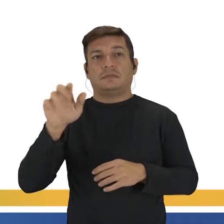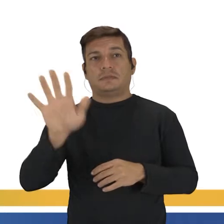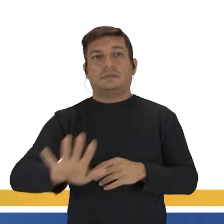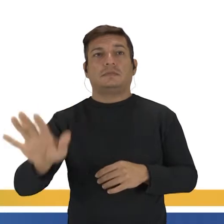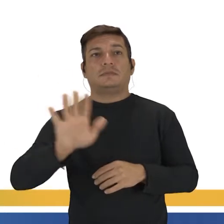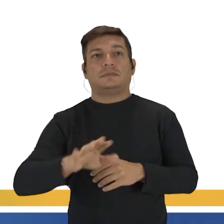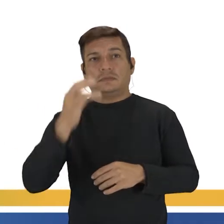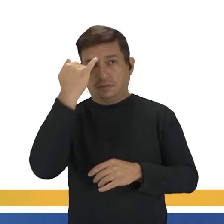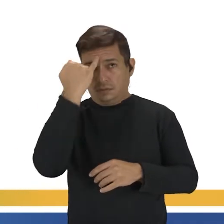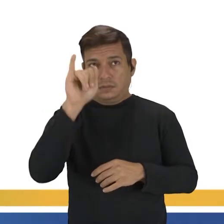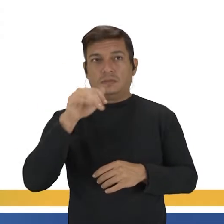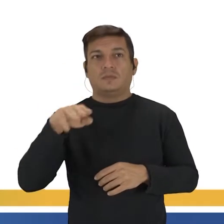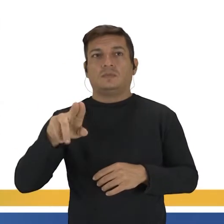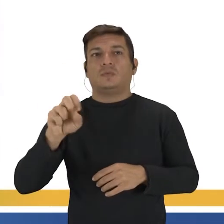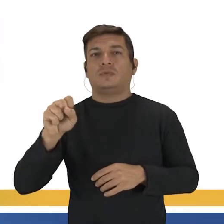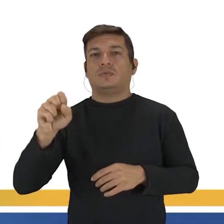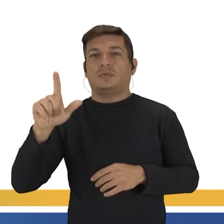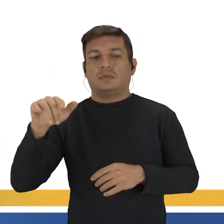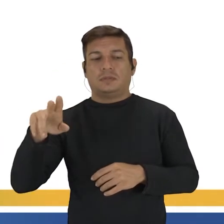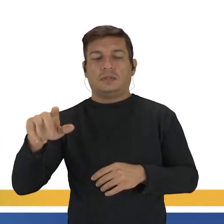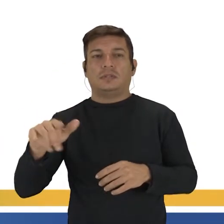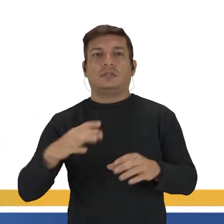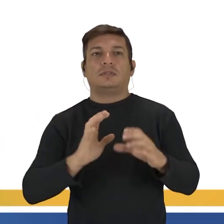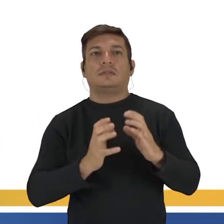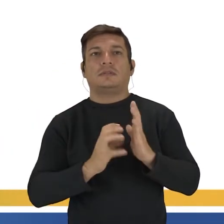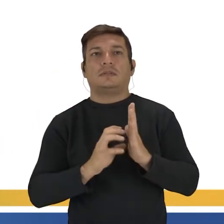então o Partido Fascista aí, em